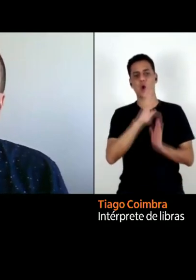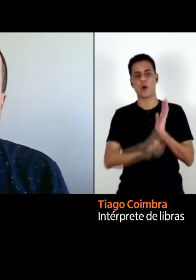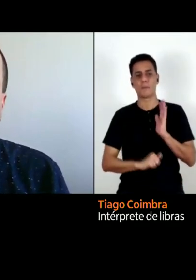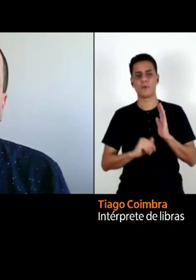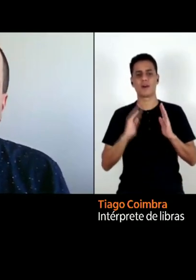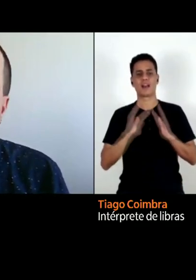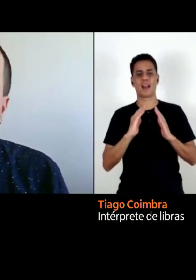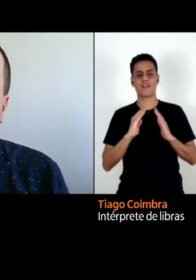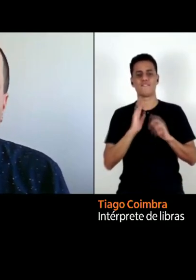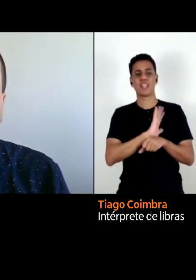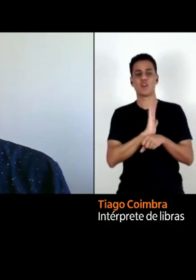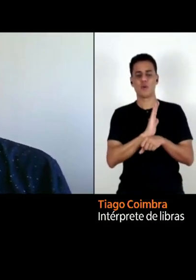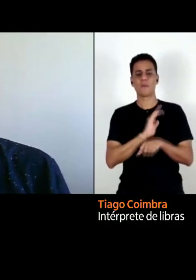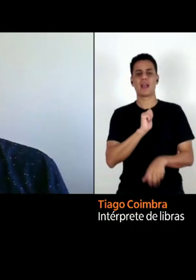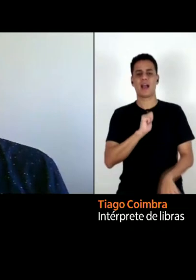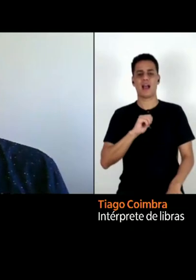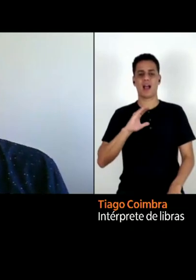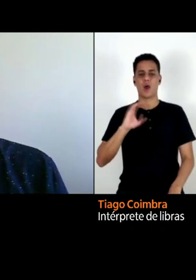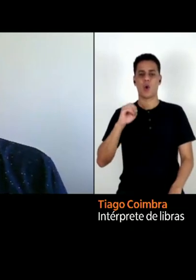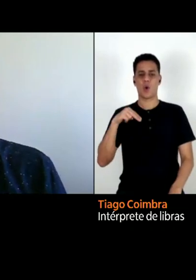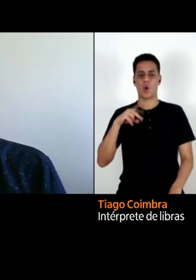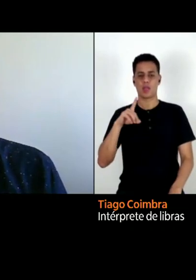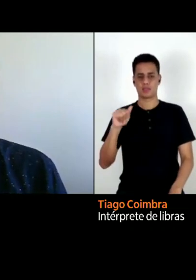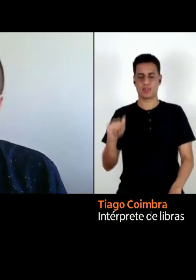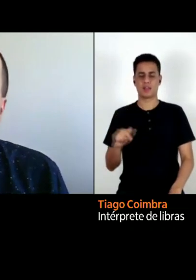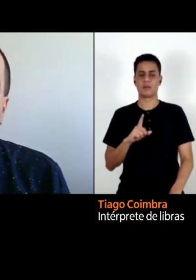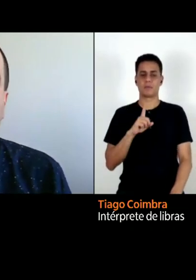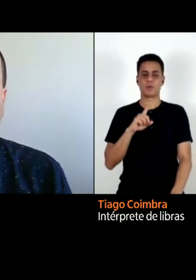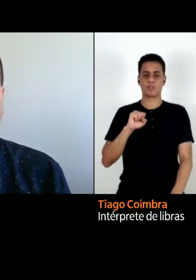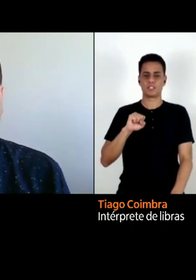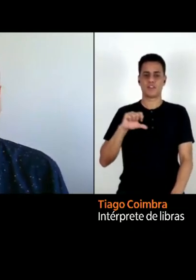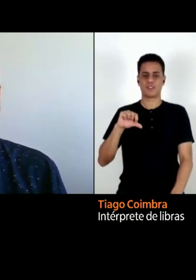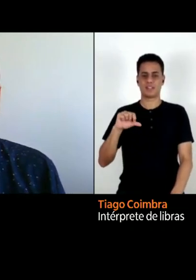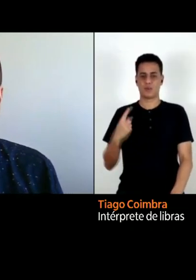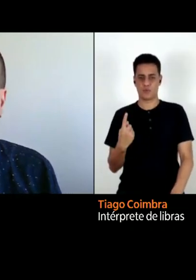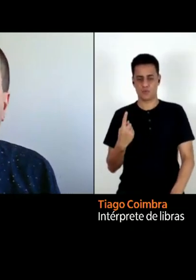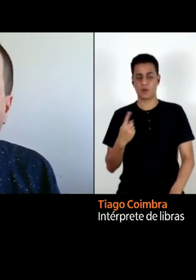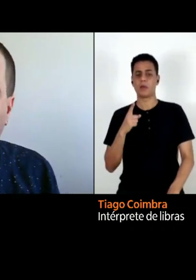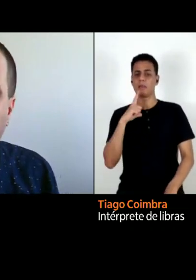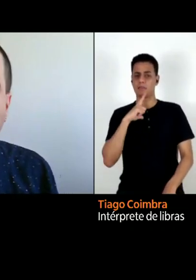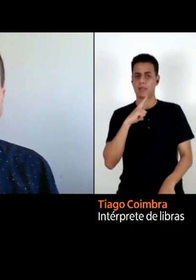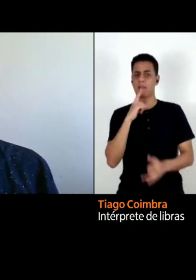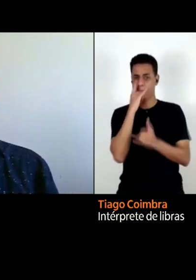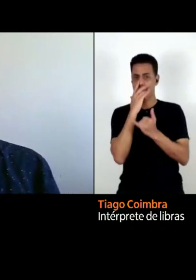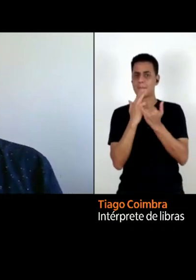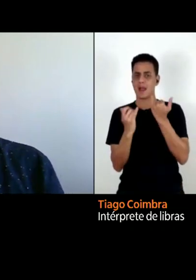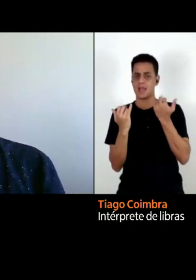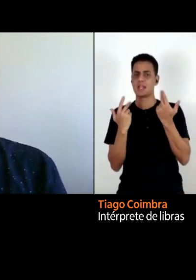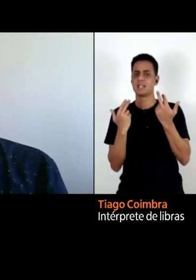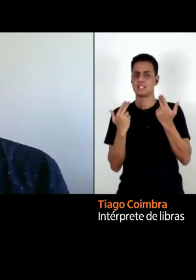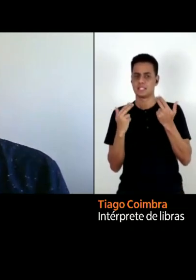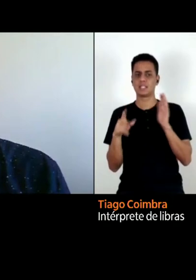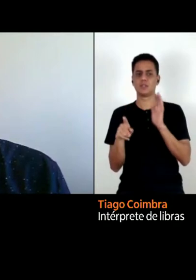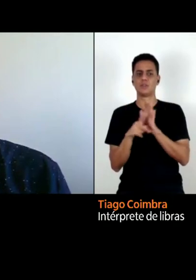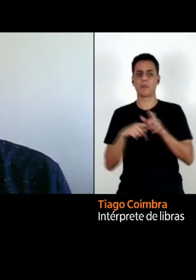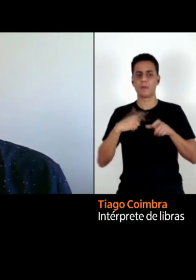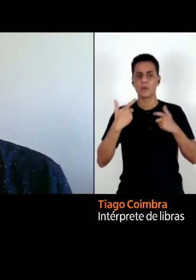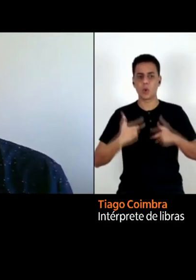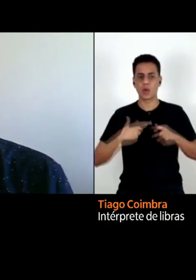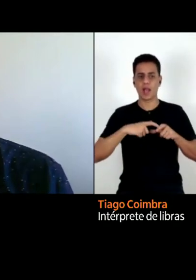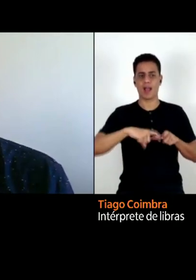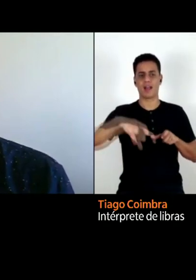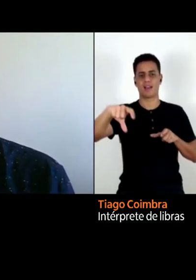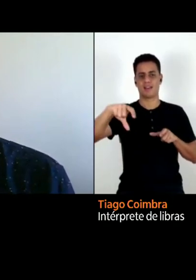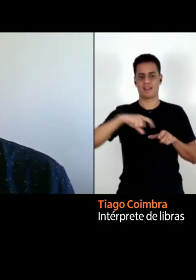de 1891, com o qual guarda semelhança na composição do Pier. Em Sem Título